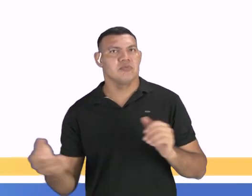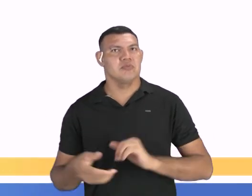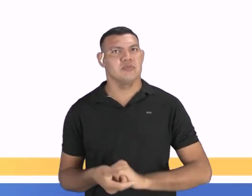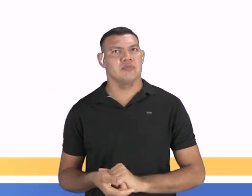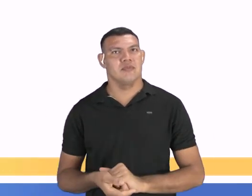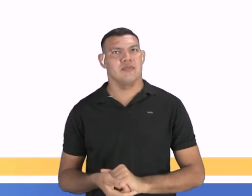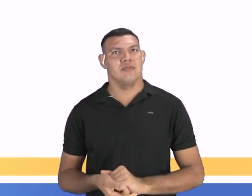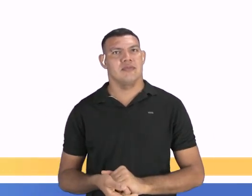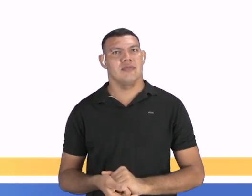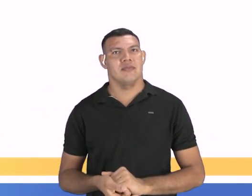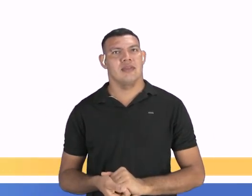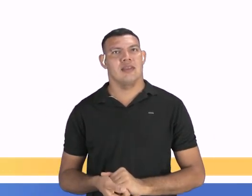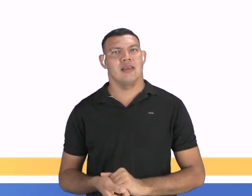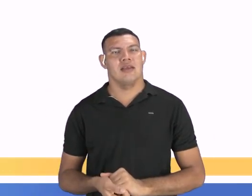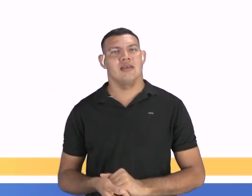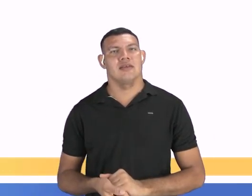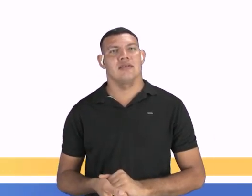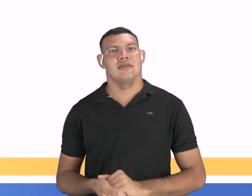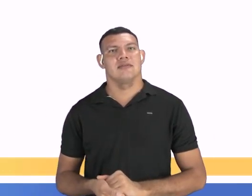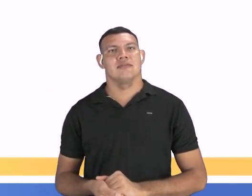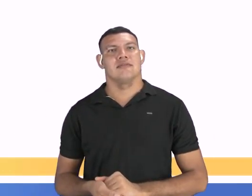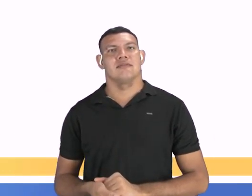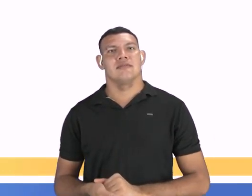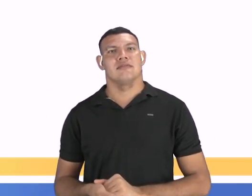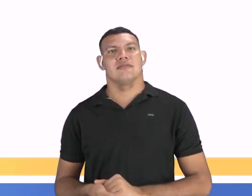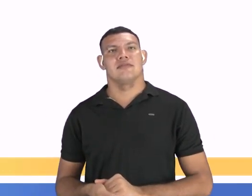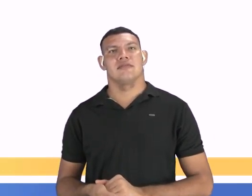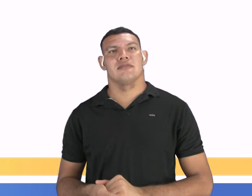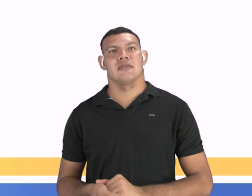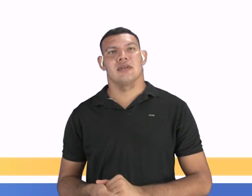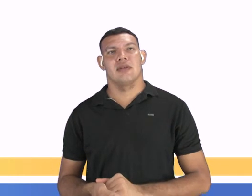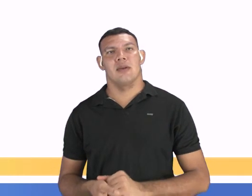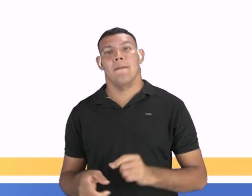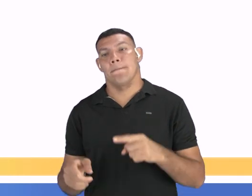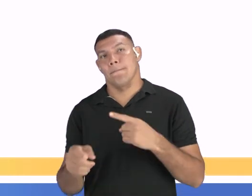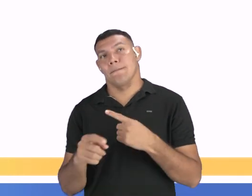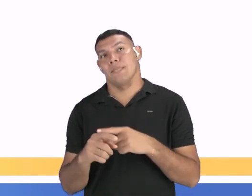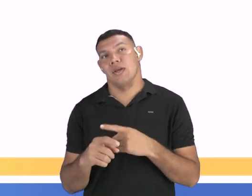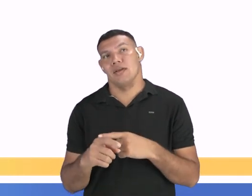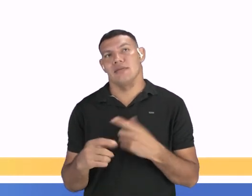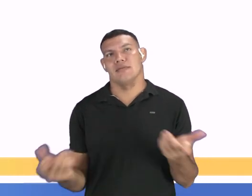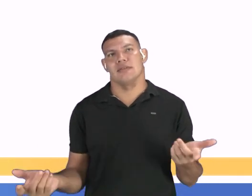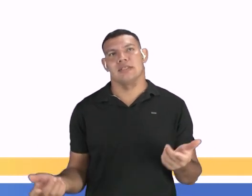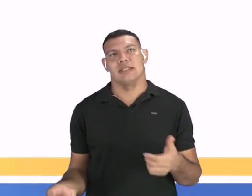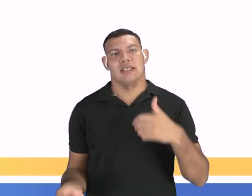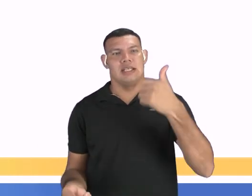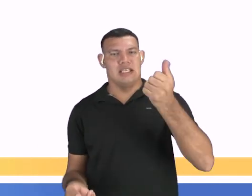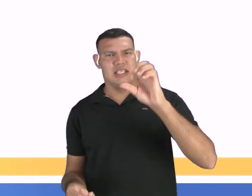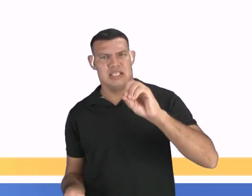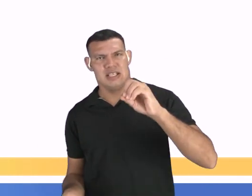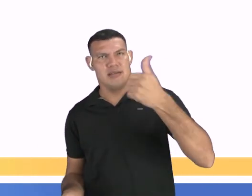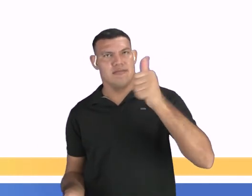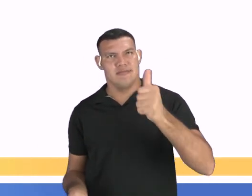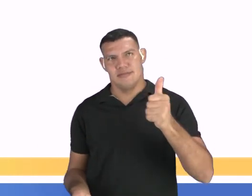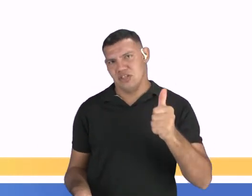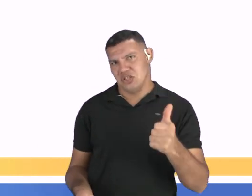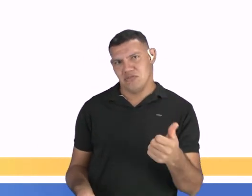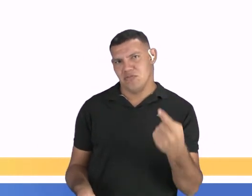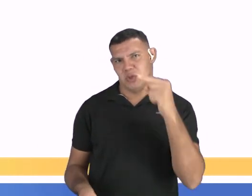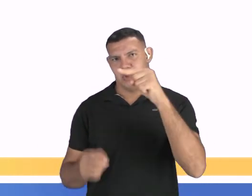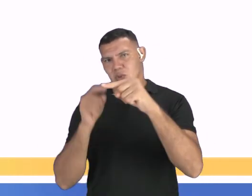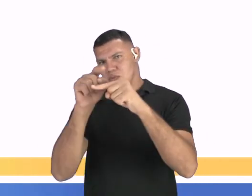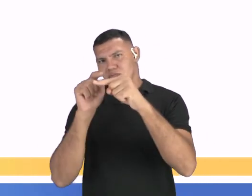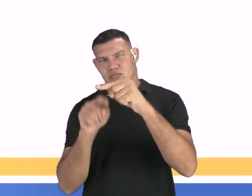do 72 e seja um número menor que 12, né? Já que 10 e 11, né, não são divisores de